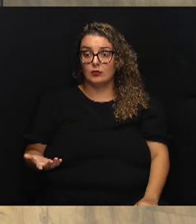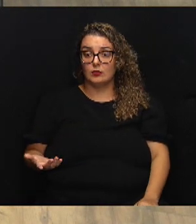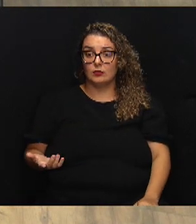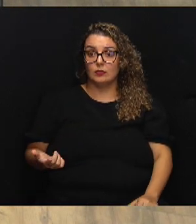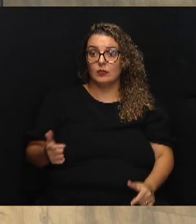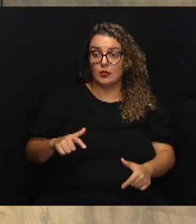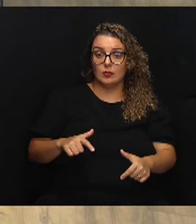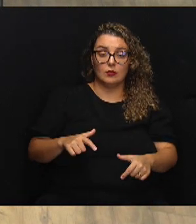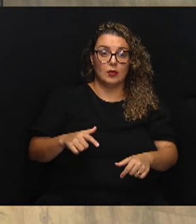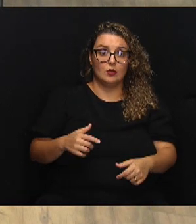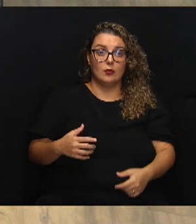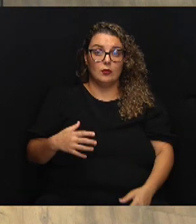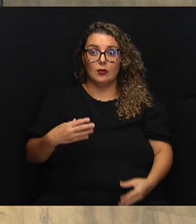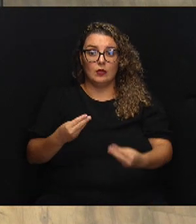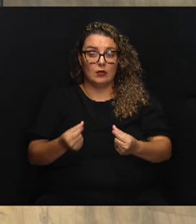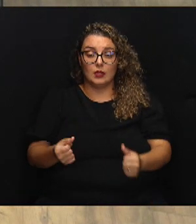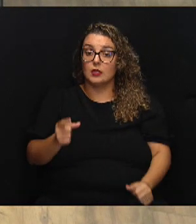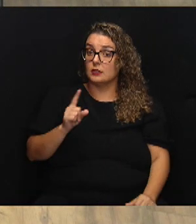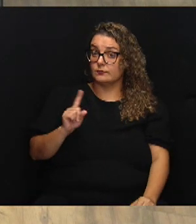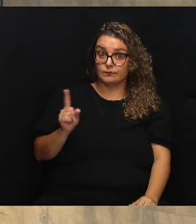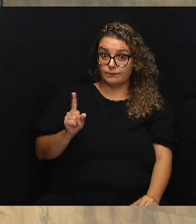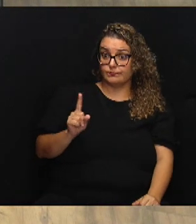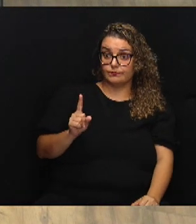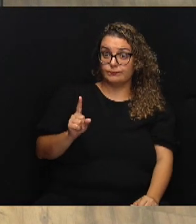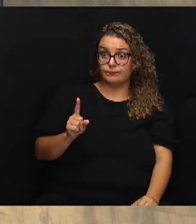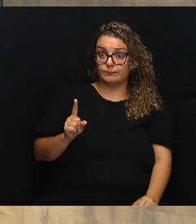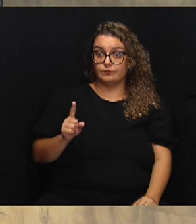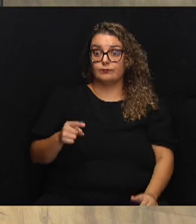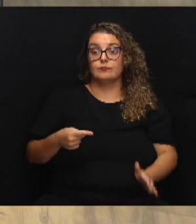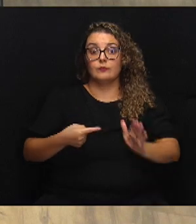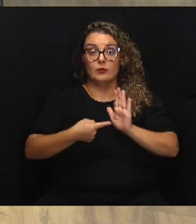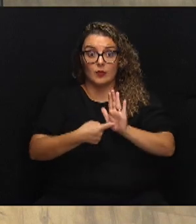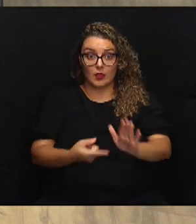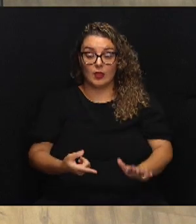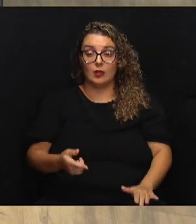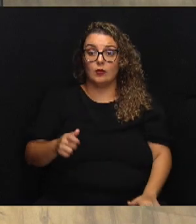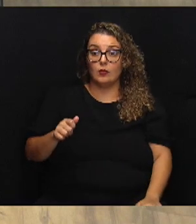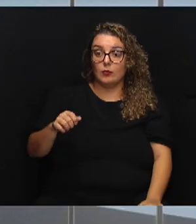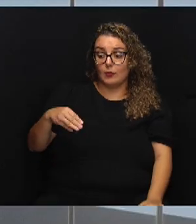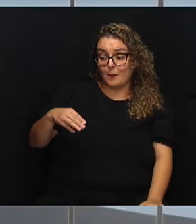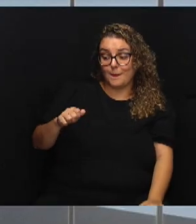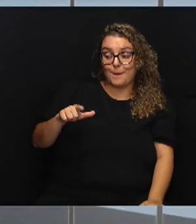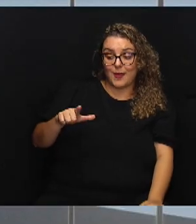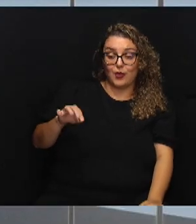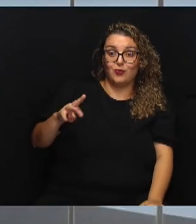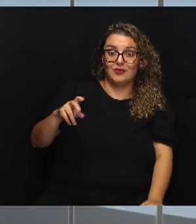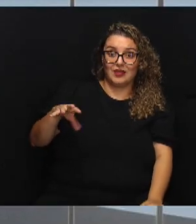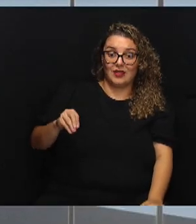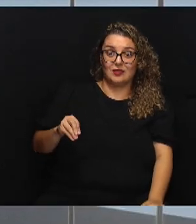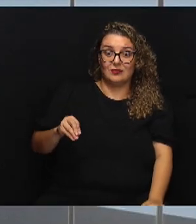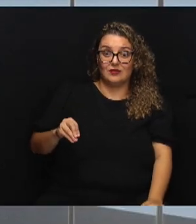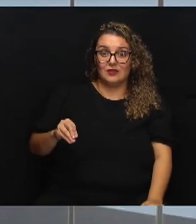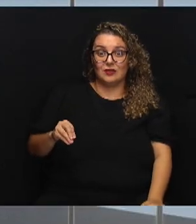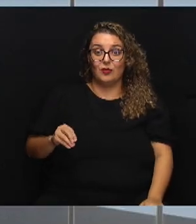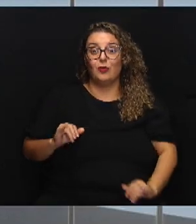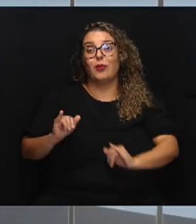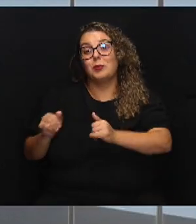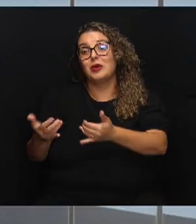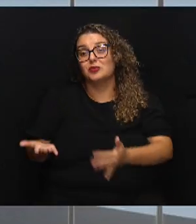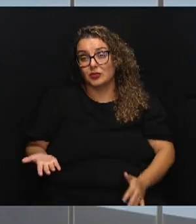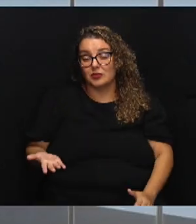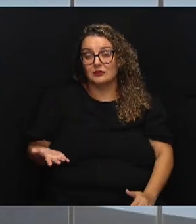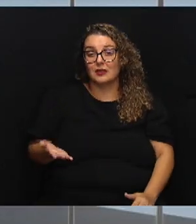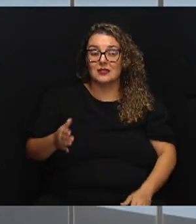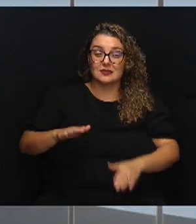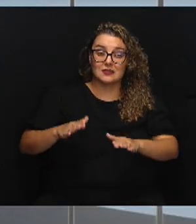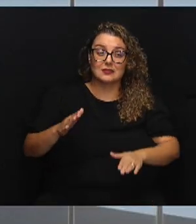numa situação deplorável. E não é. O acorrentamento é um maus tratos. Talvez seja o tipo mais cruel de maus tratos, assim, eu digo pela